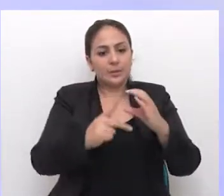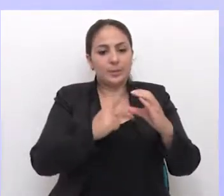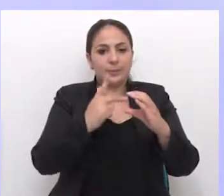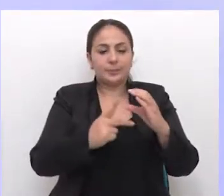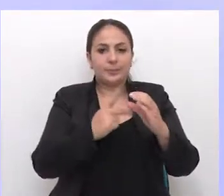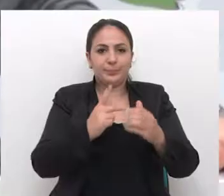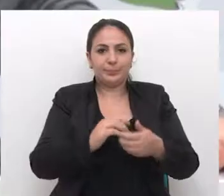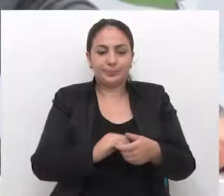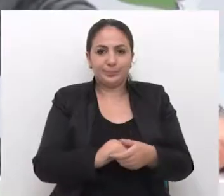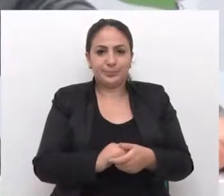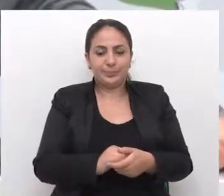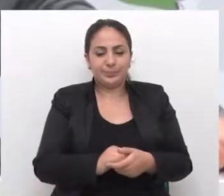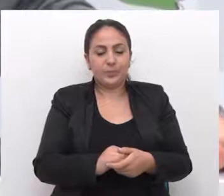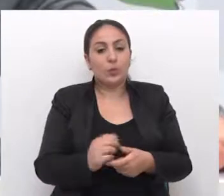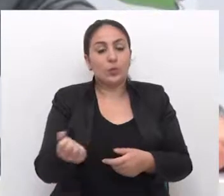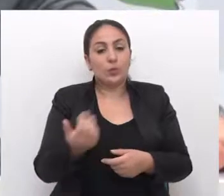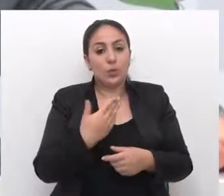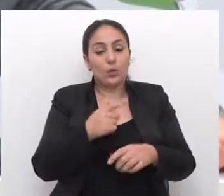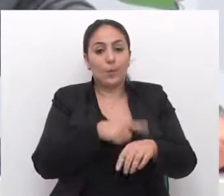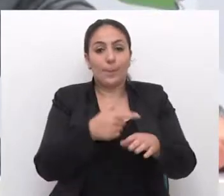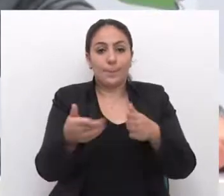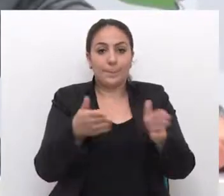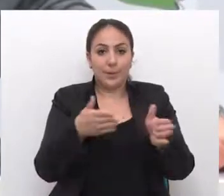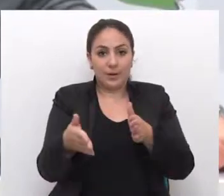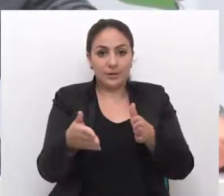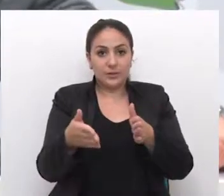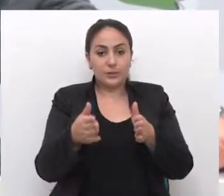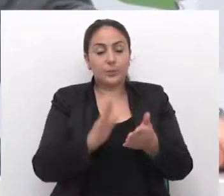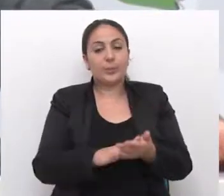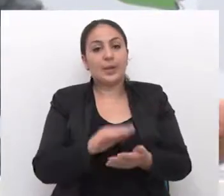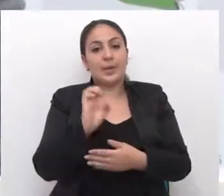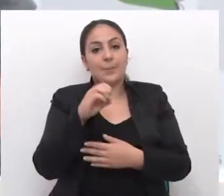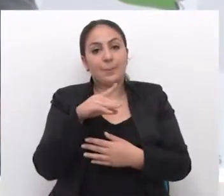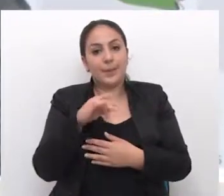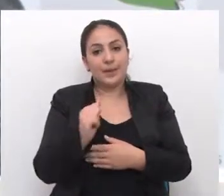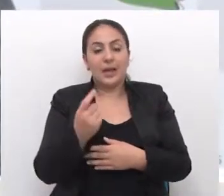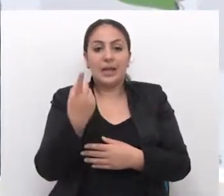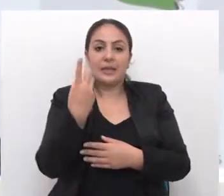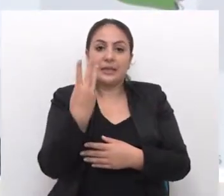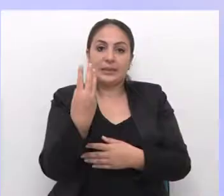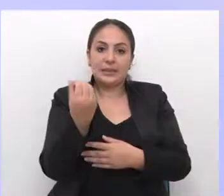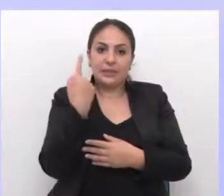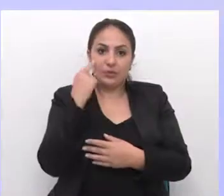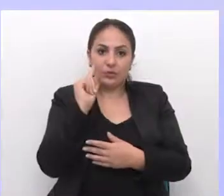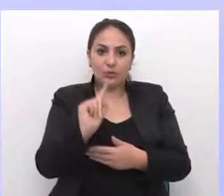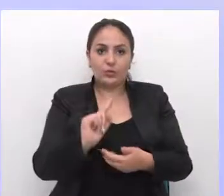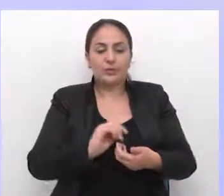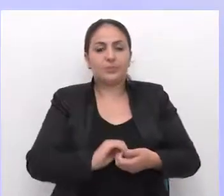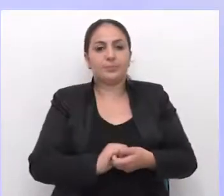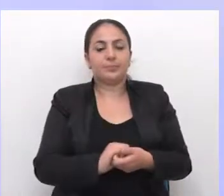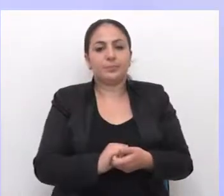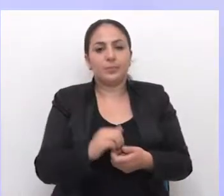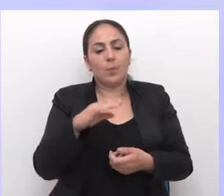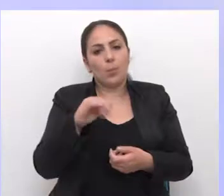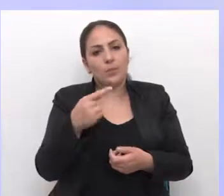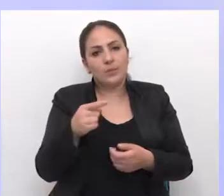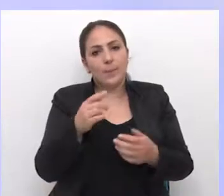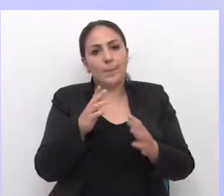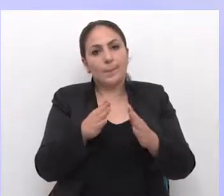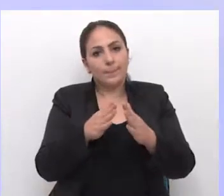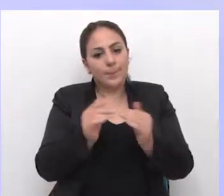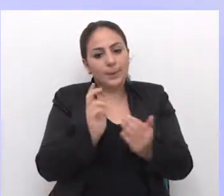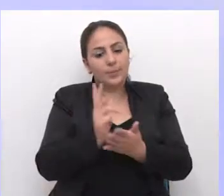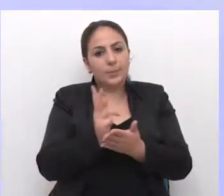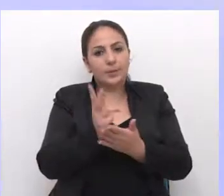pela Câmara. O novo prazo estabelecido pela emenda é de 30 dias. Moção pede permanência